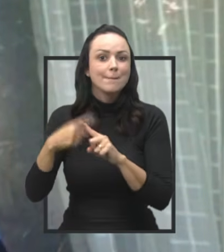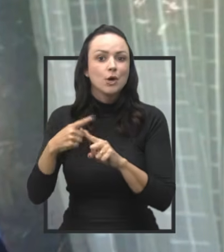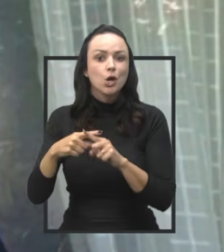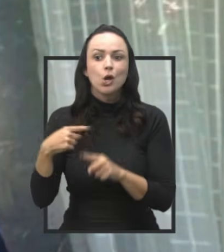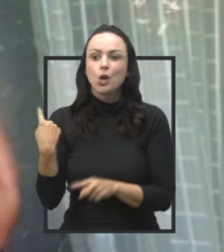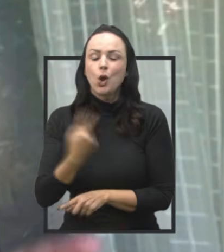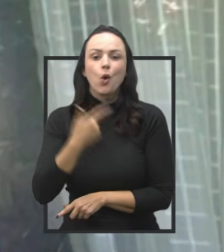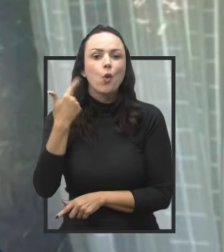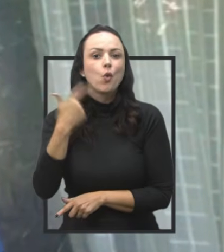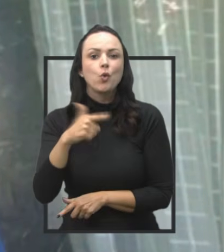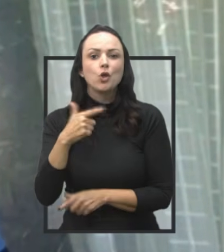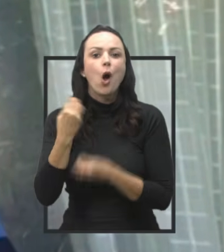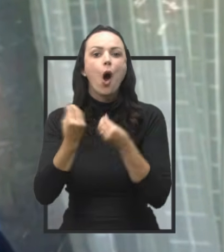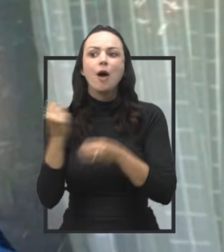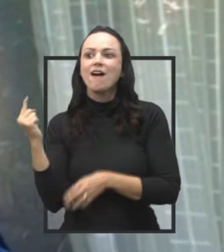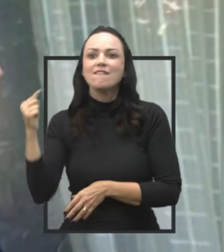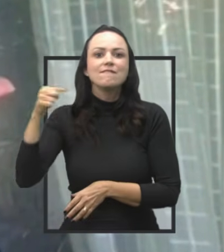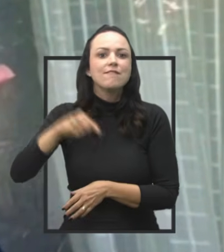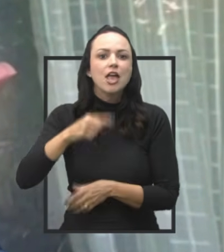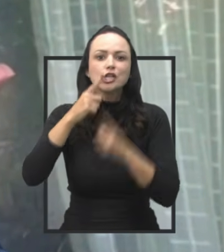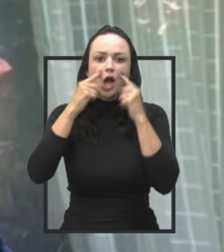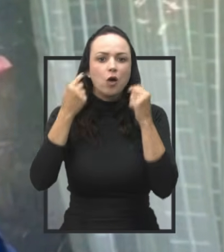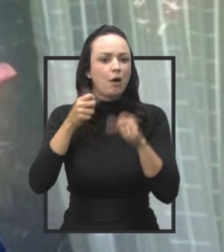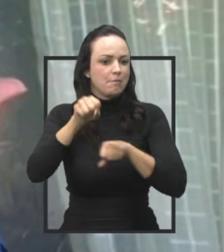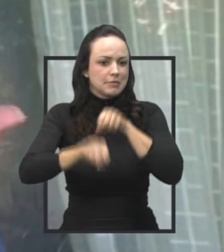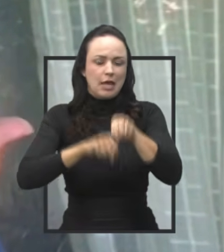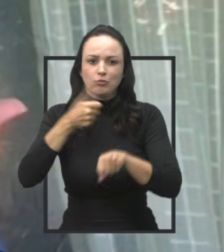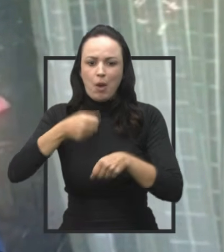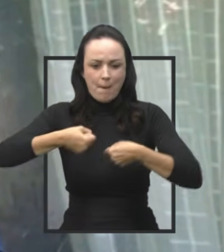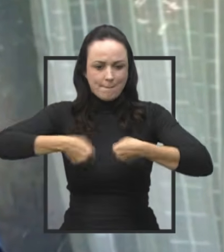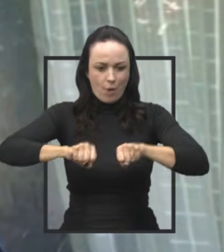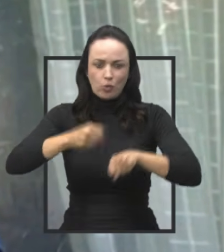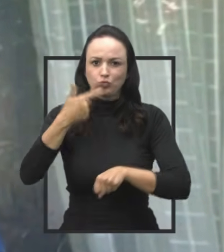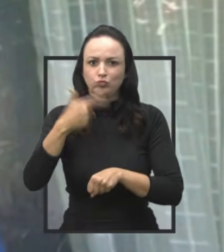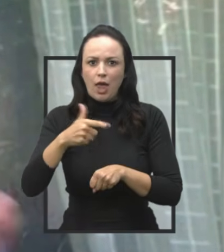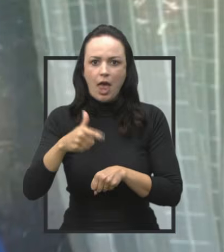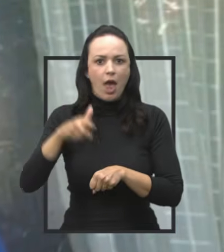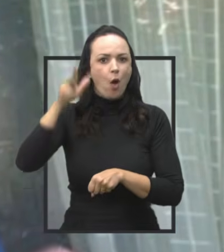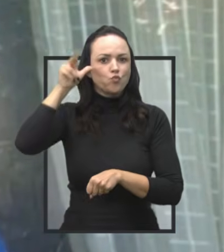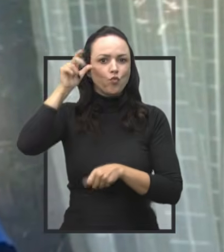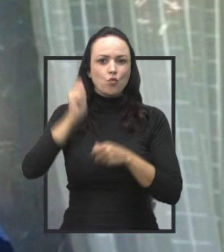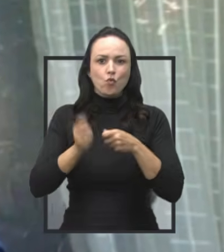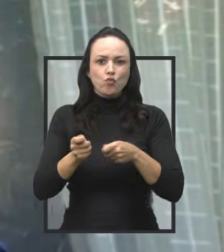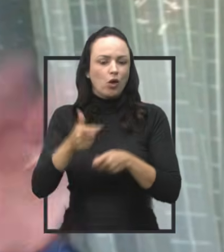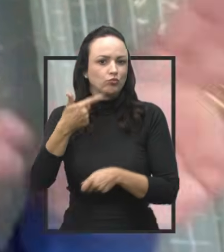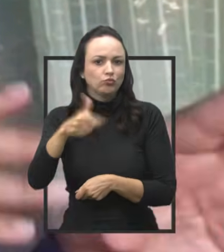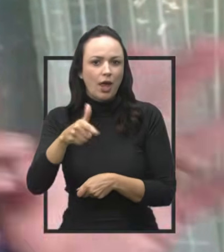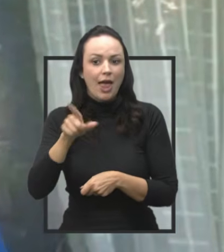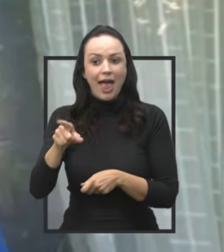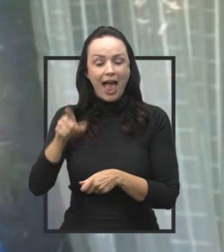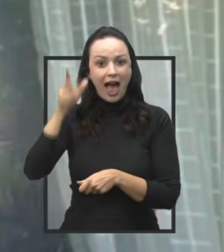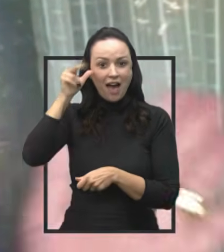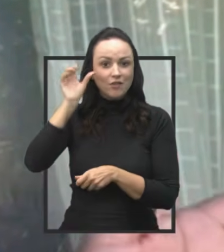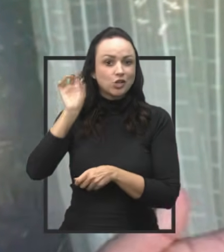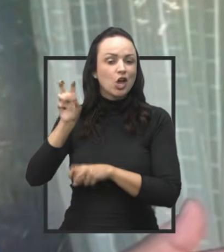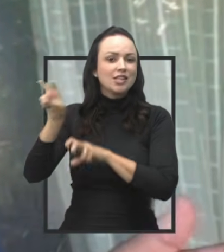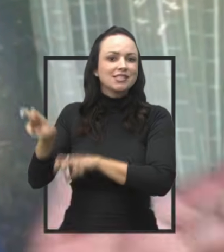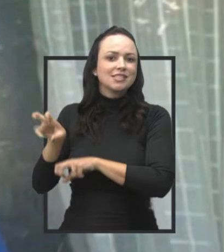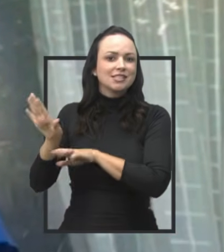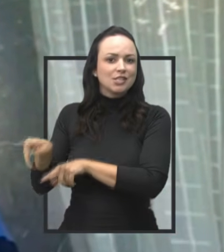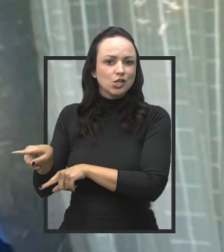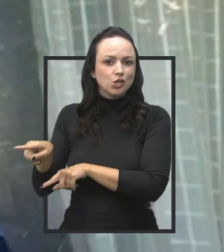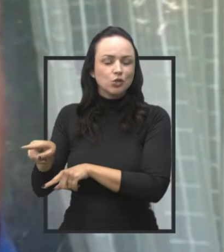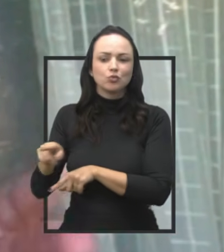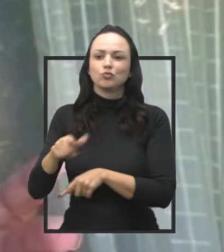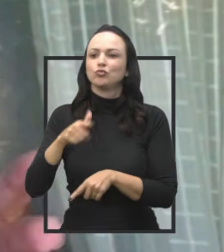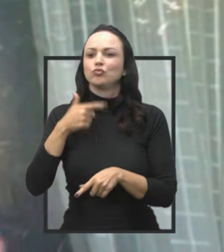Porque nós não tínhamos como vir. Não tinha bicicleta, não tinha moto, não tinha cavalo. O cavalo que tinha era num sítio, não vinha para